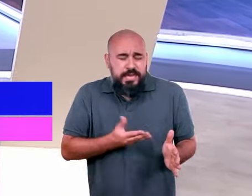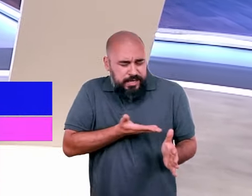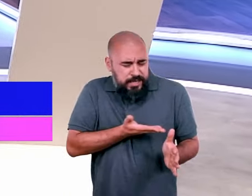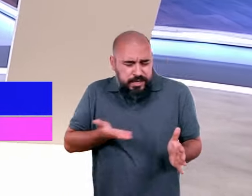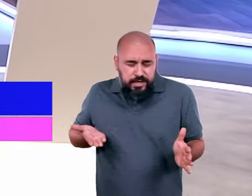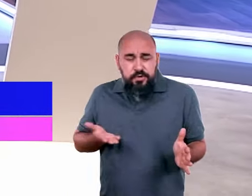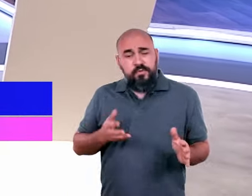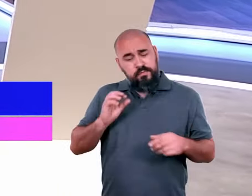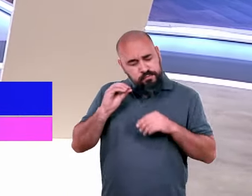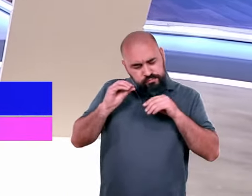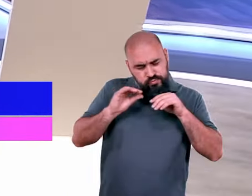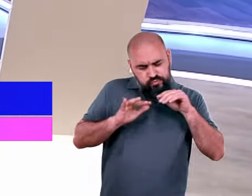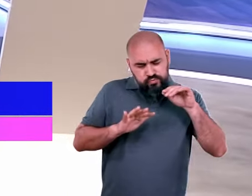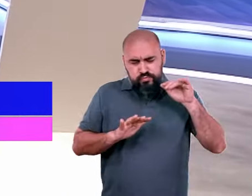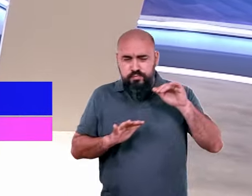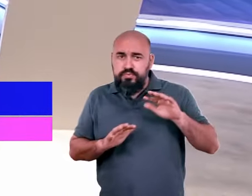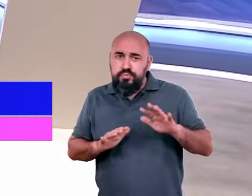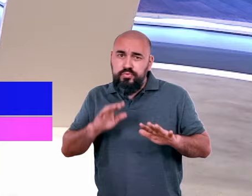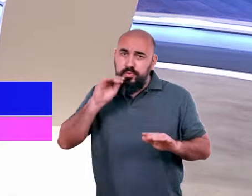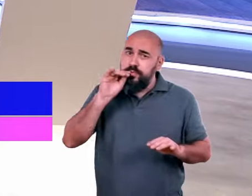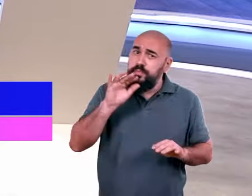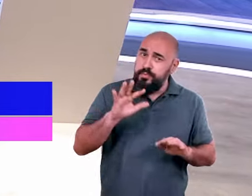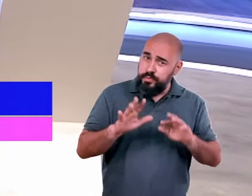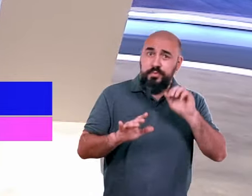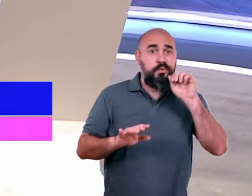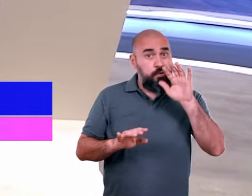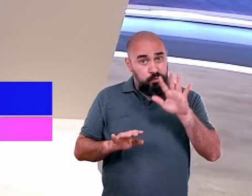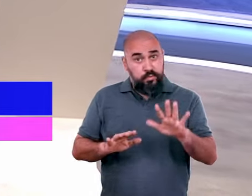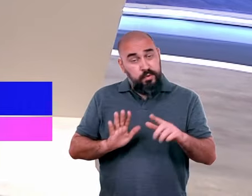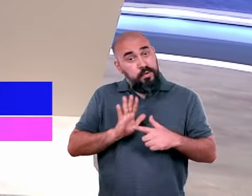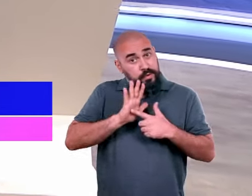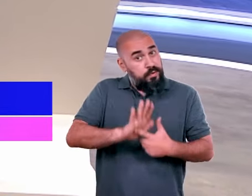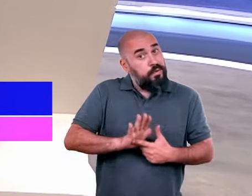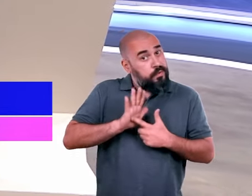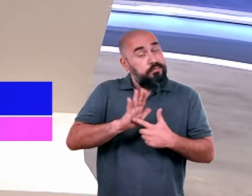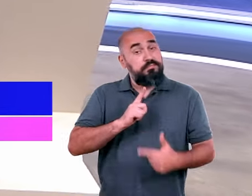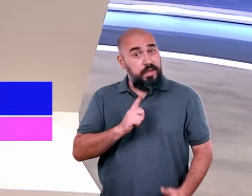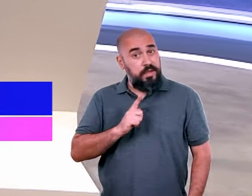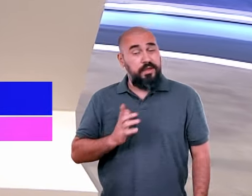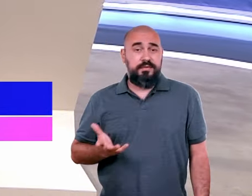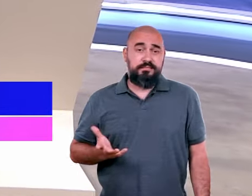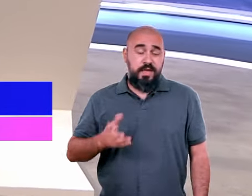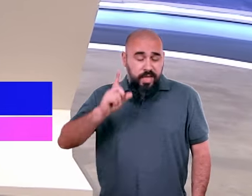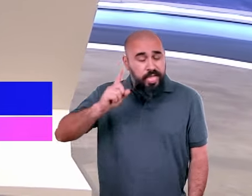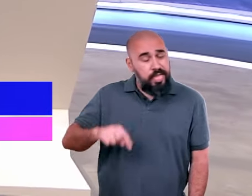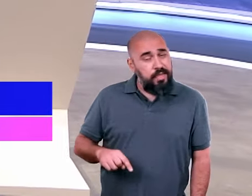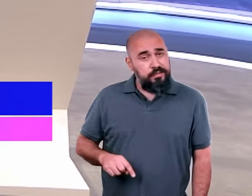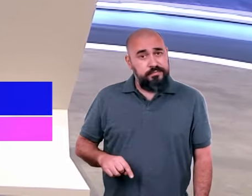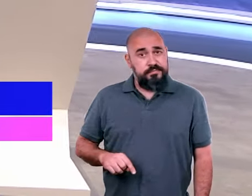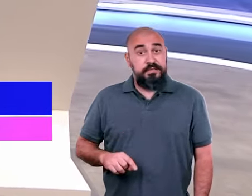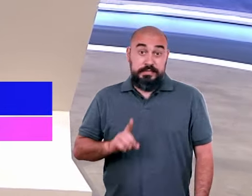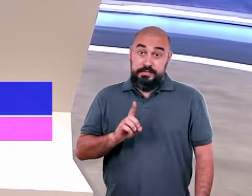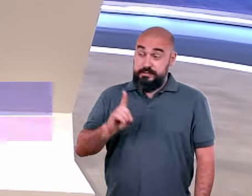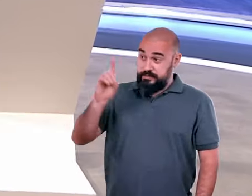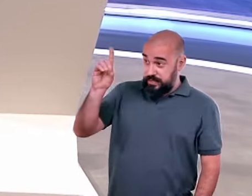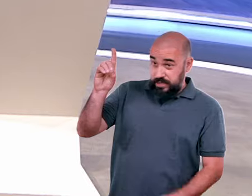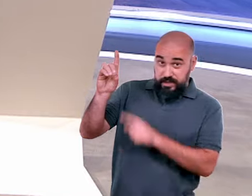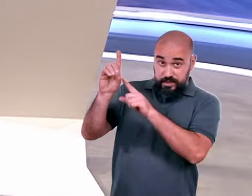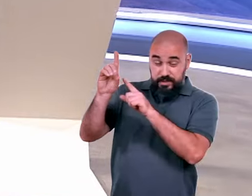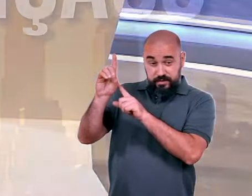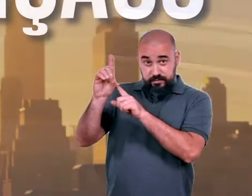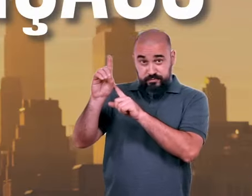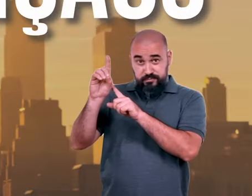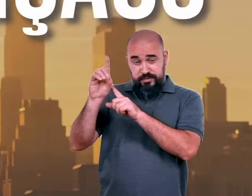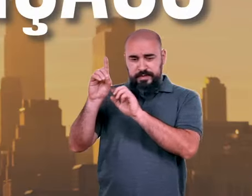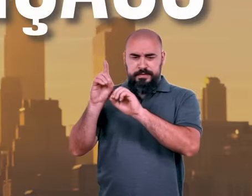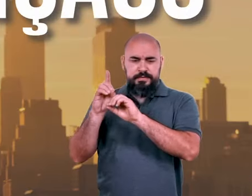se manifesta também por meio das bênçãos. É exatamente isso que eu estou querendo dizer. Quando Deus,